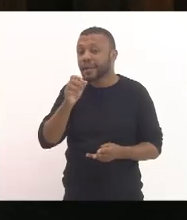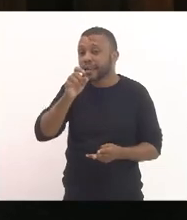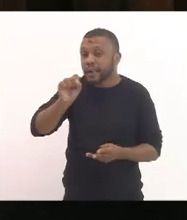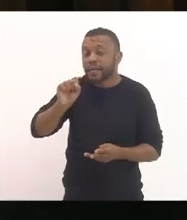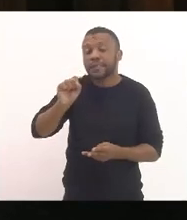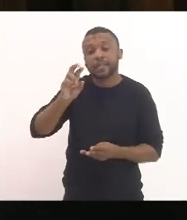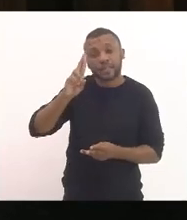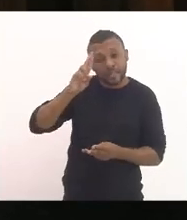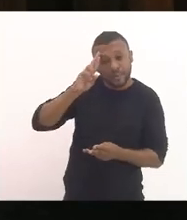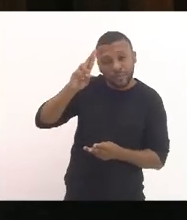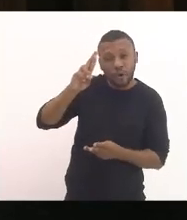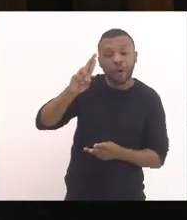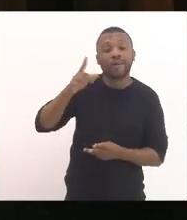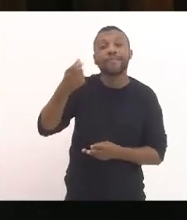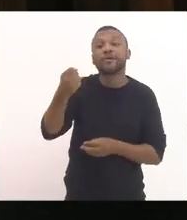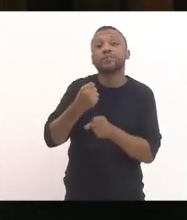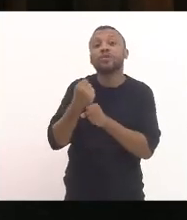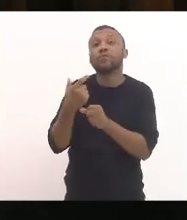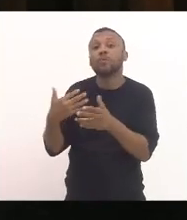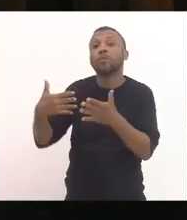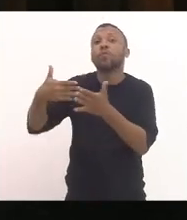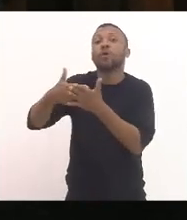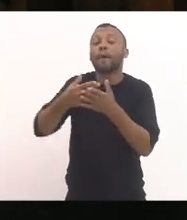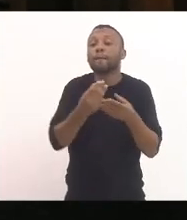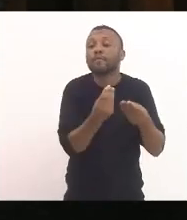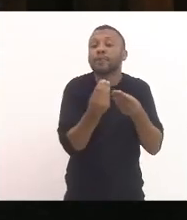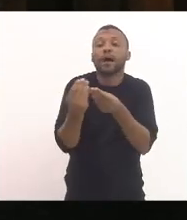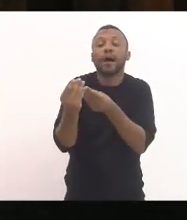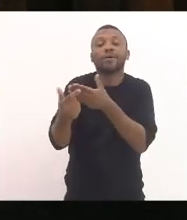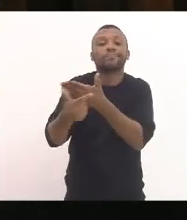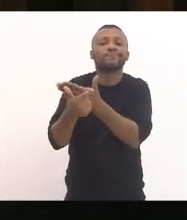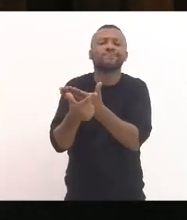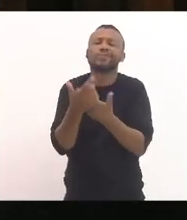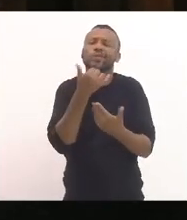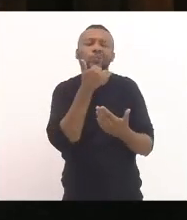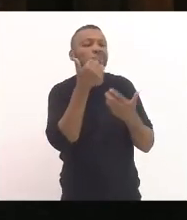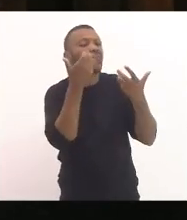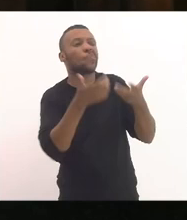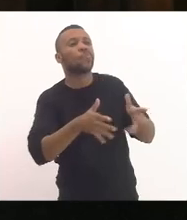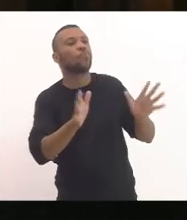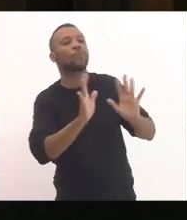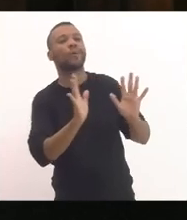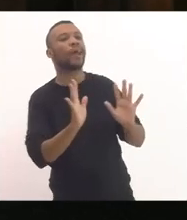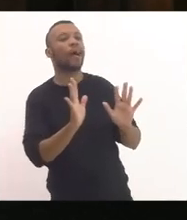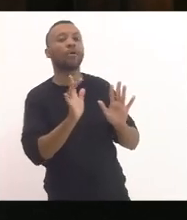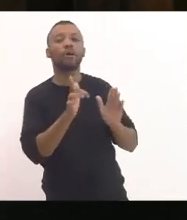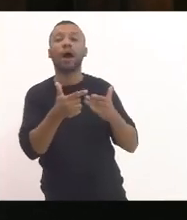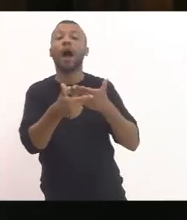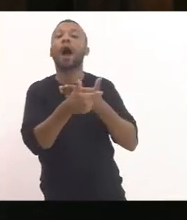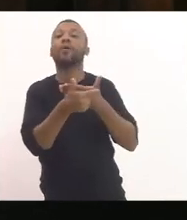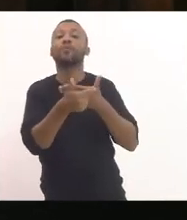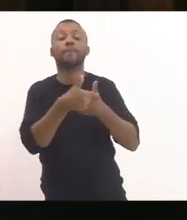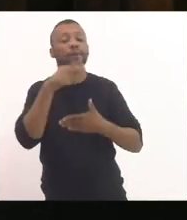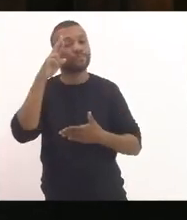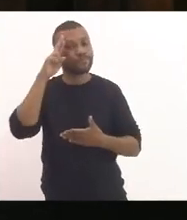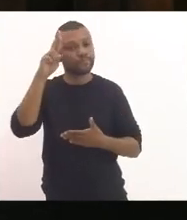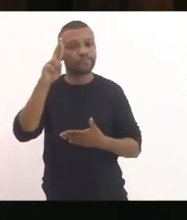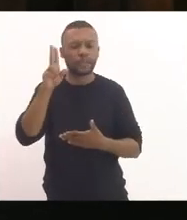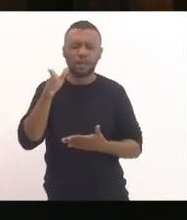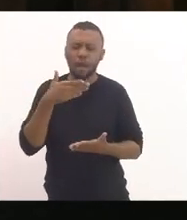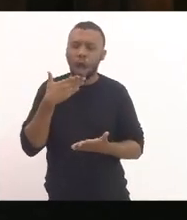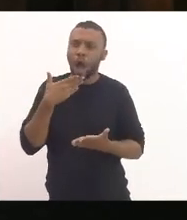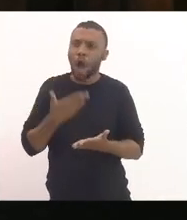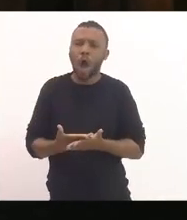tá então quando me ofertaram aquela chefia eu não quis fazer ela falei no amanhã mas eu não quero assumir isso aqui tem